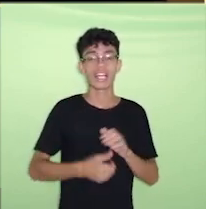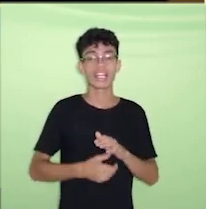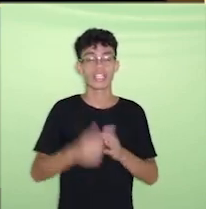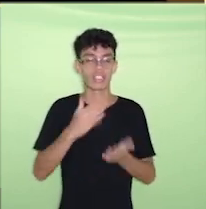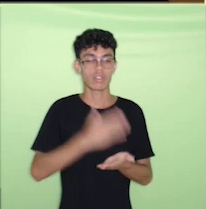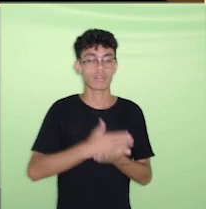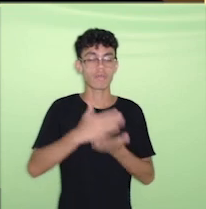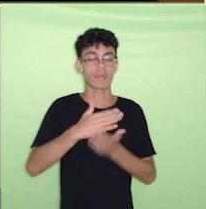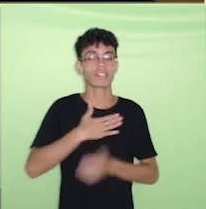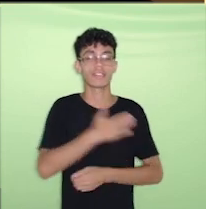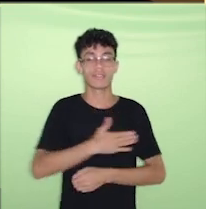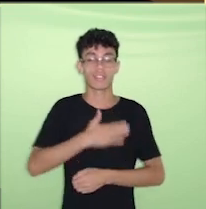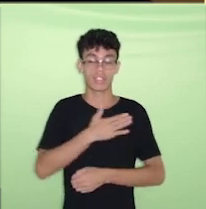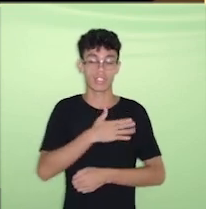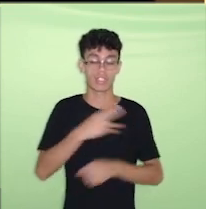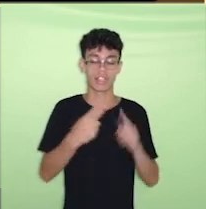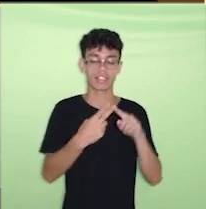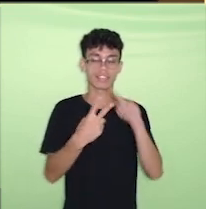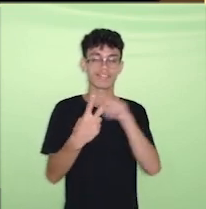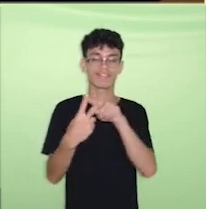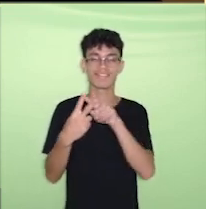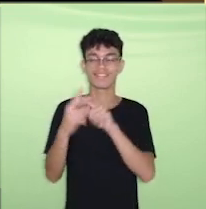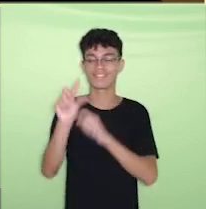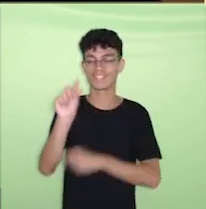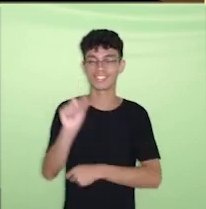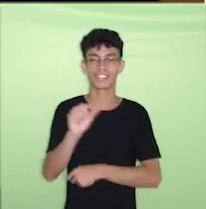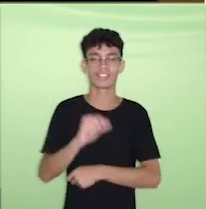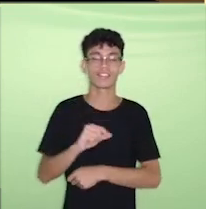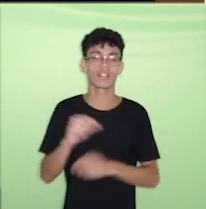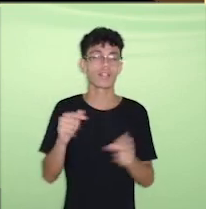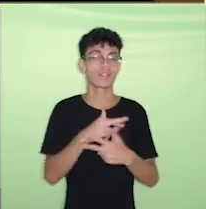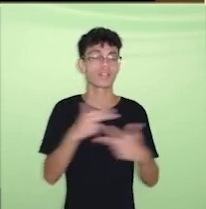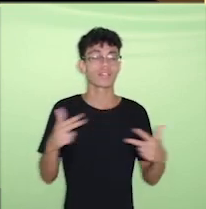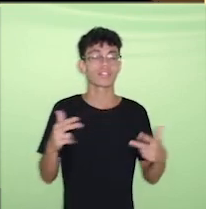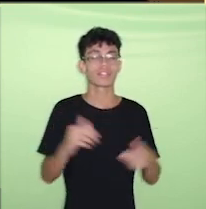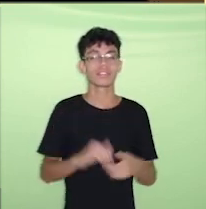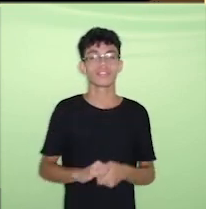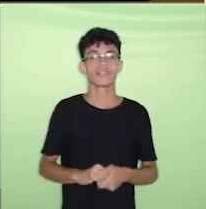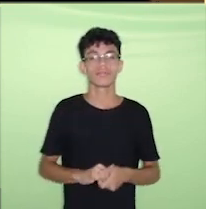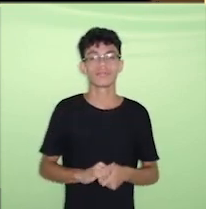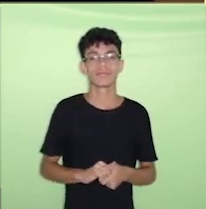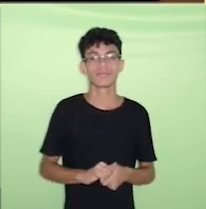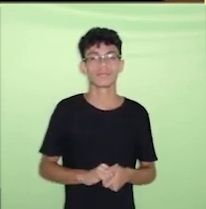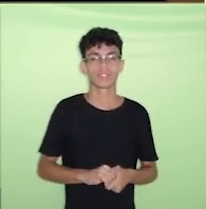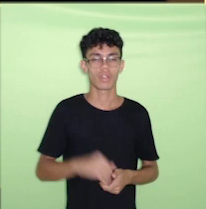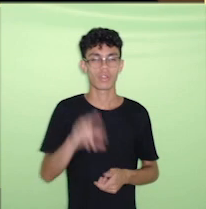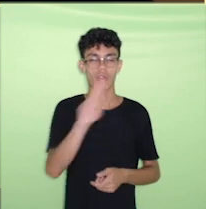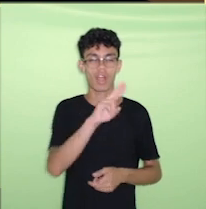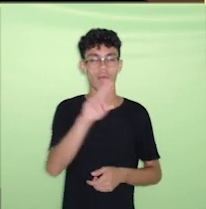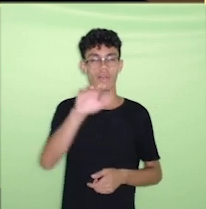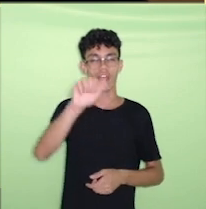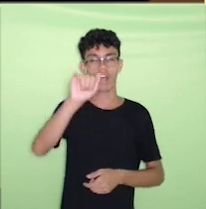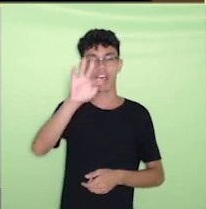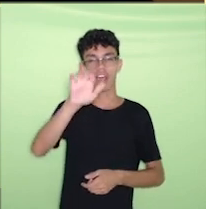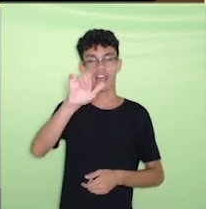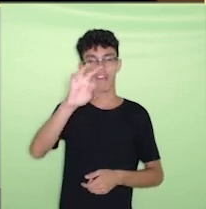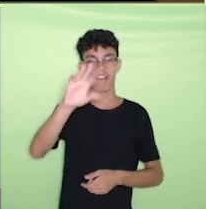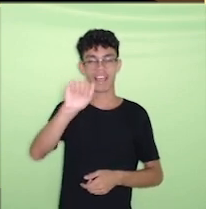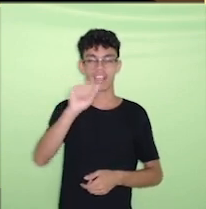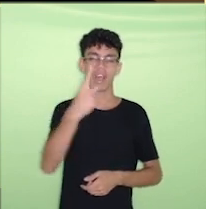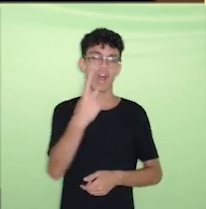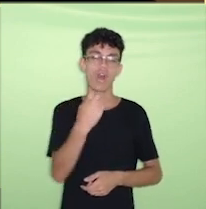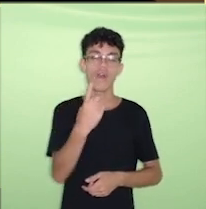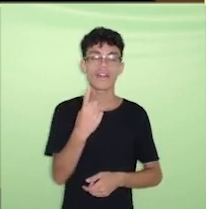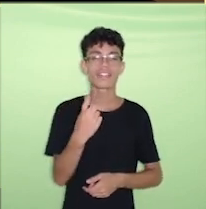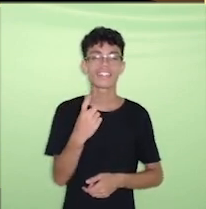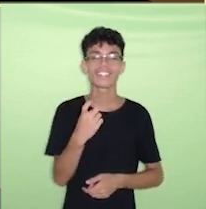goste das pequenas coisas. Sabe, o que chamávamos antigamente de afeto. É a única